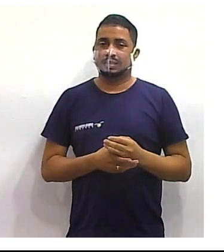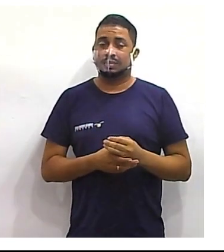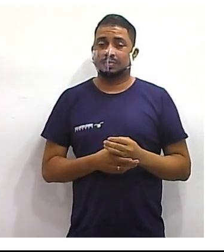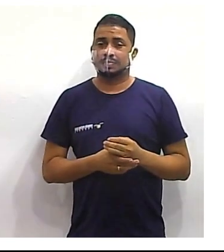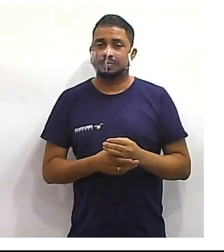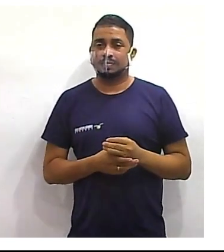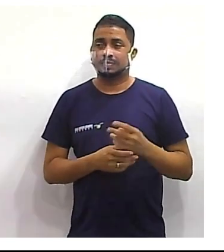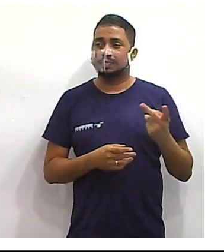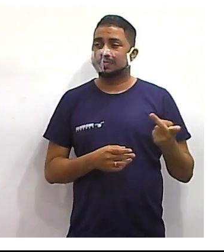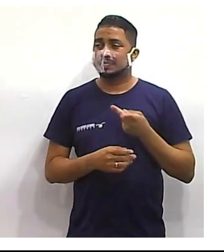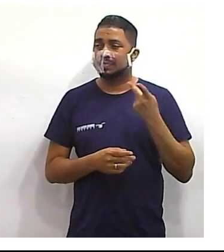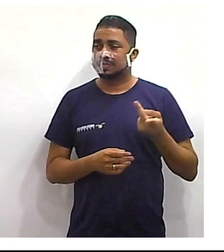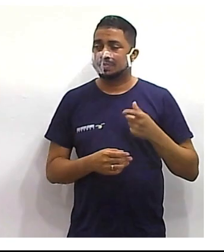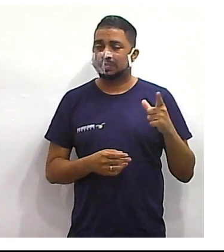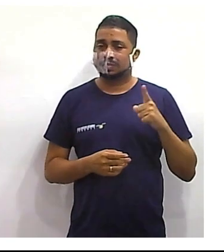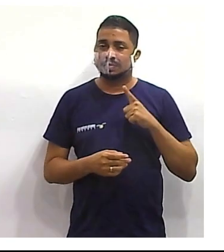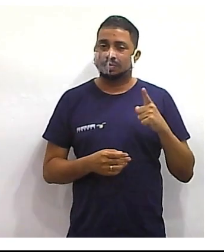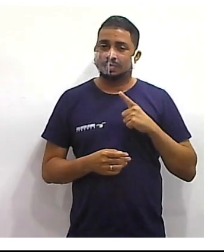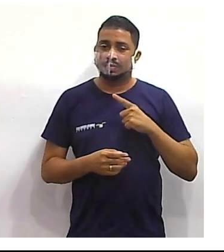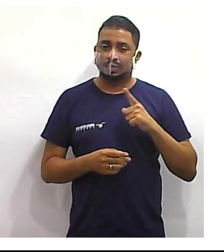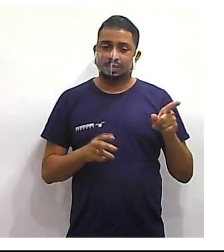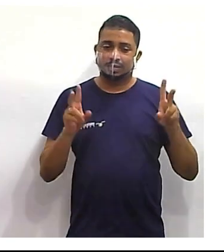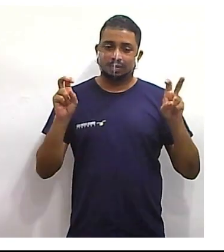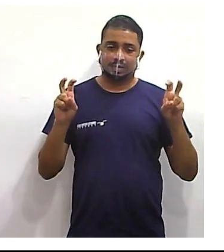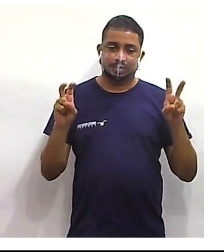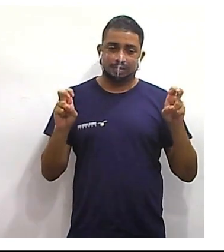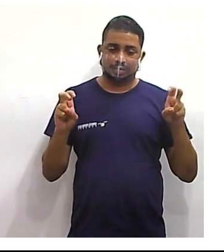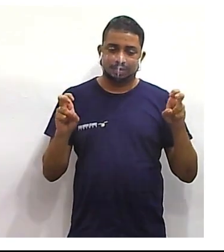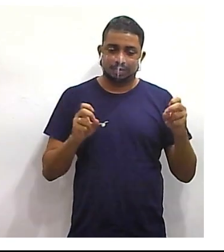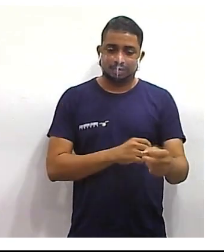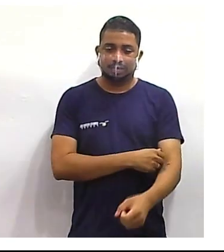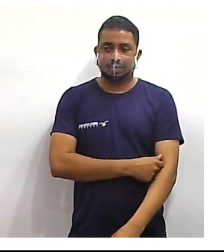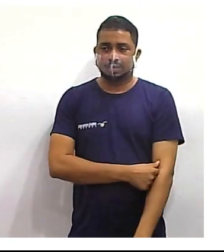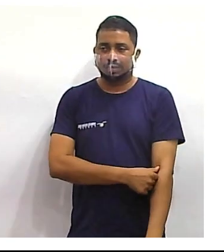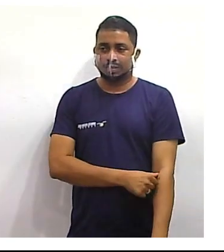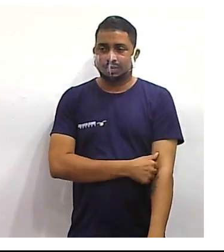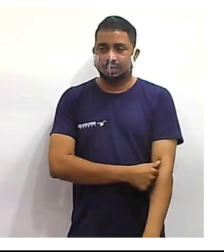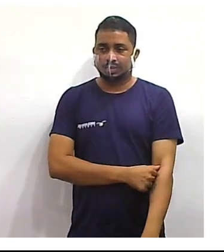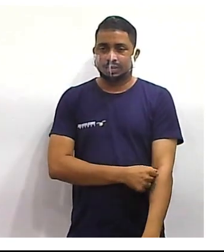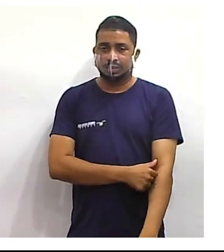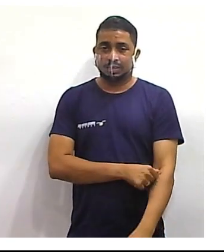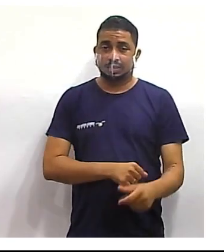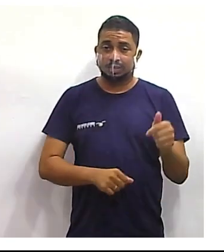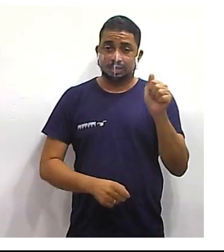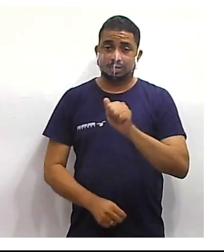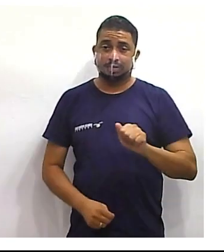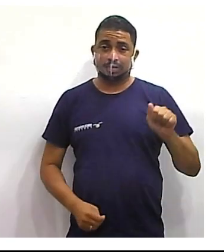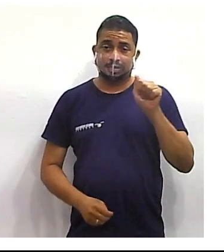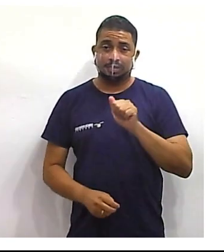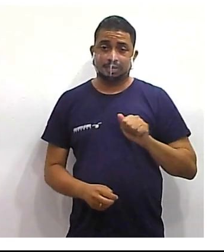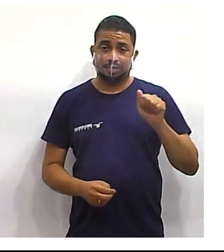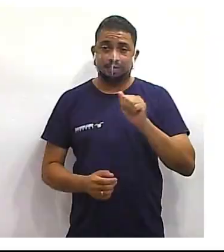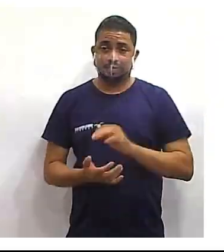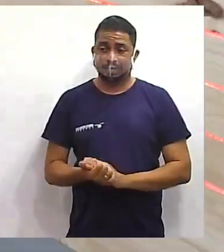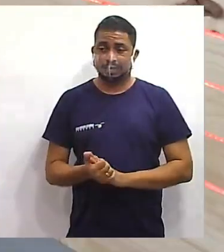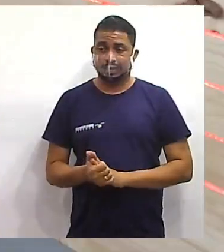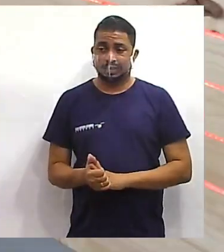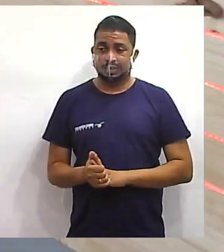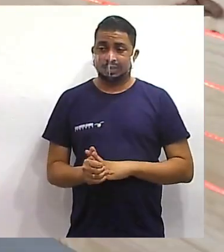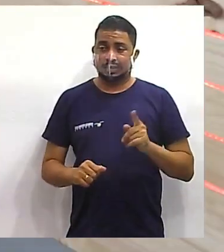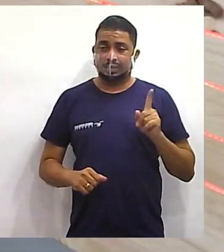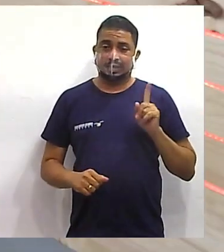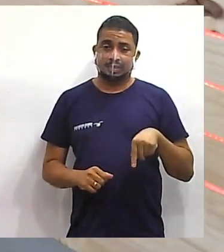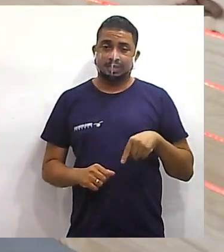que essa questão dessa associação, ela é